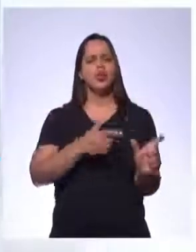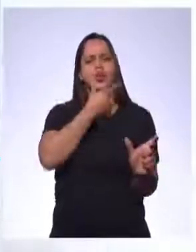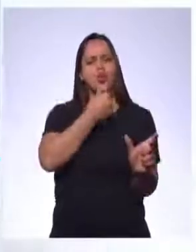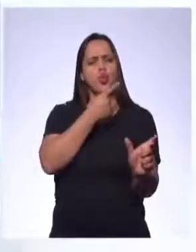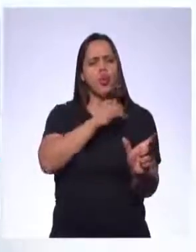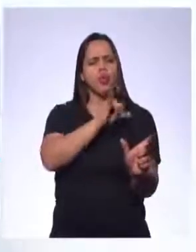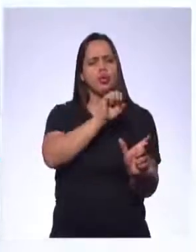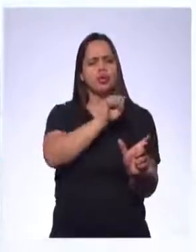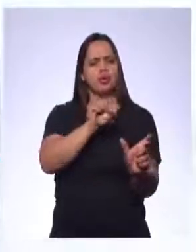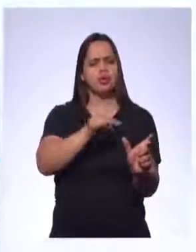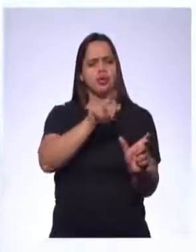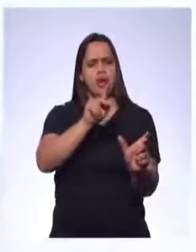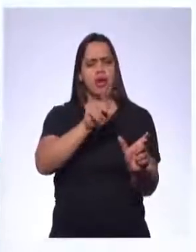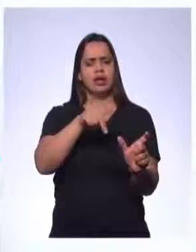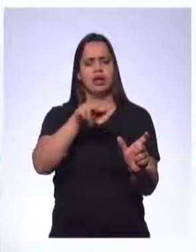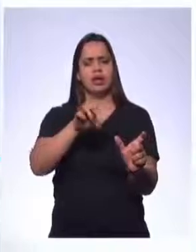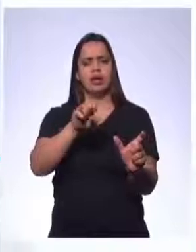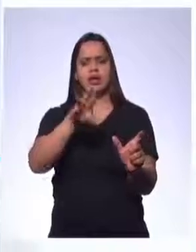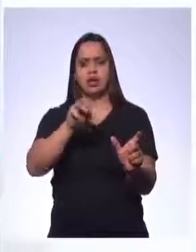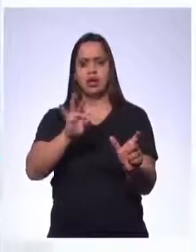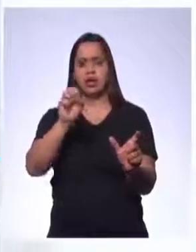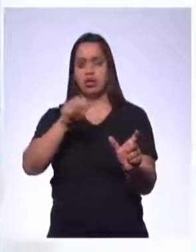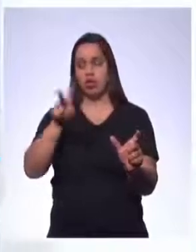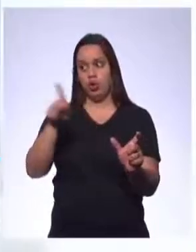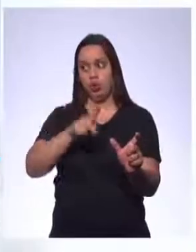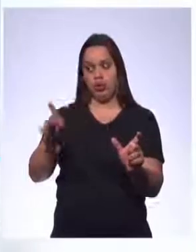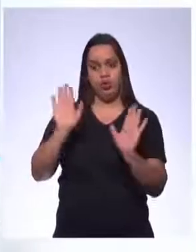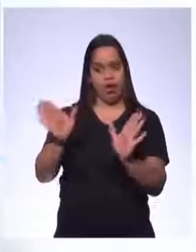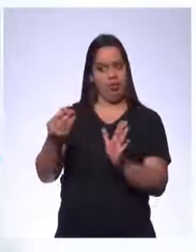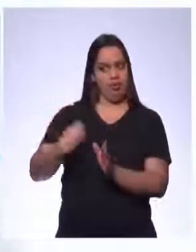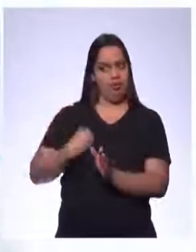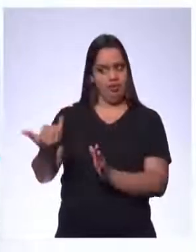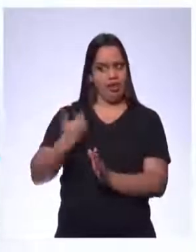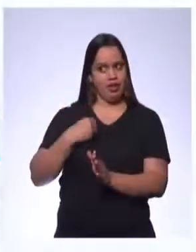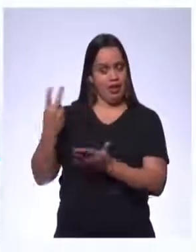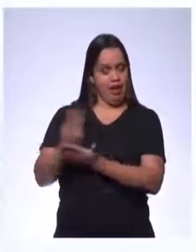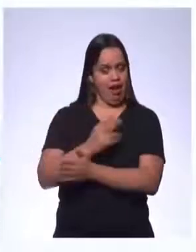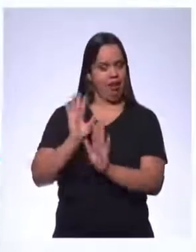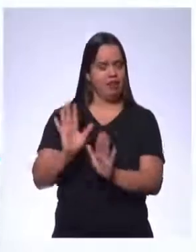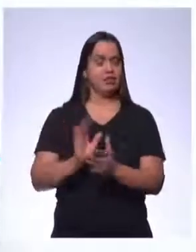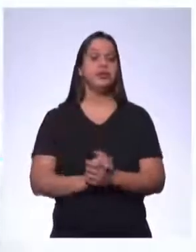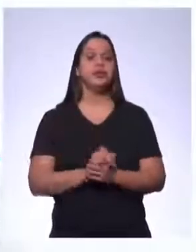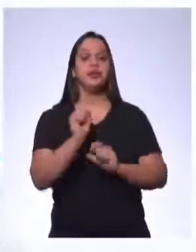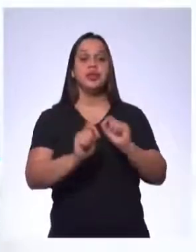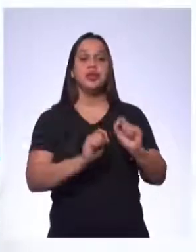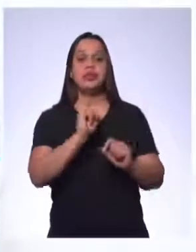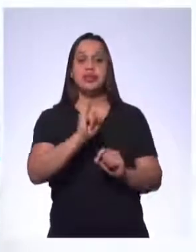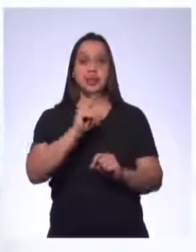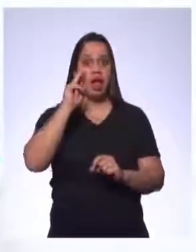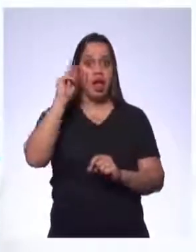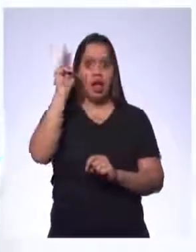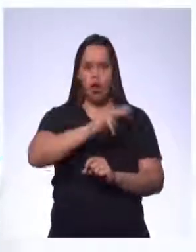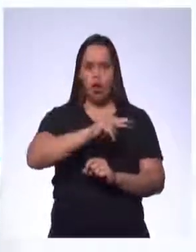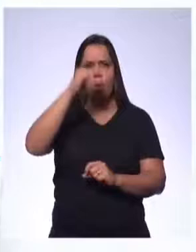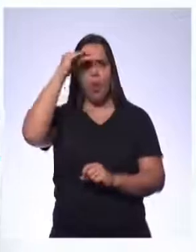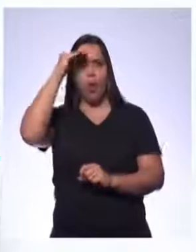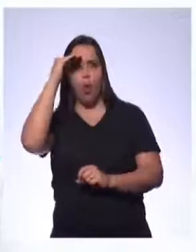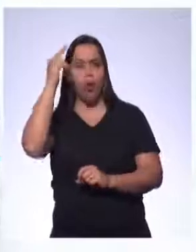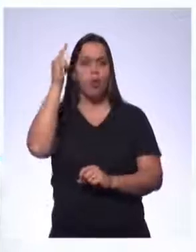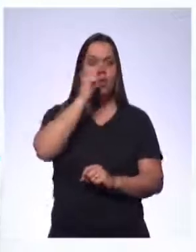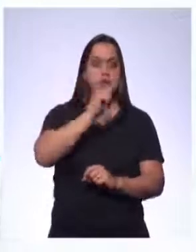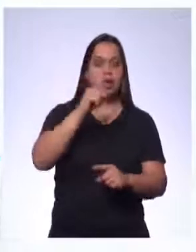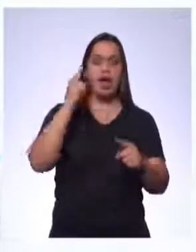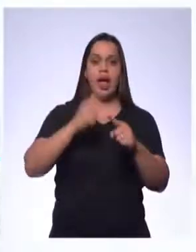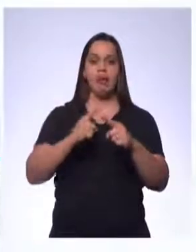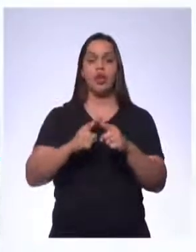uma vez, e o professor está aqui para me desmentir se eu estiver errado, que falou assim: se eu enxerguei tão longe, é porque eu estava